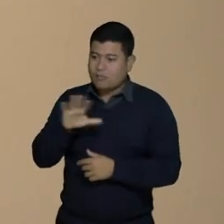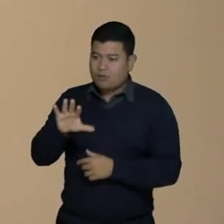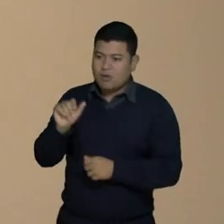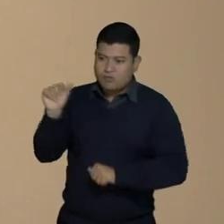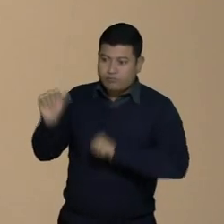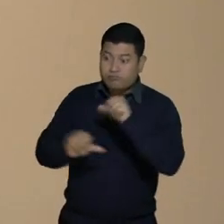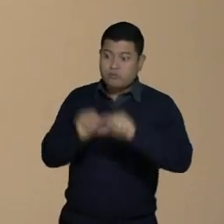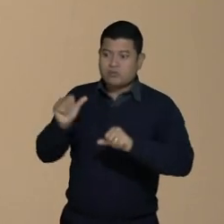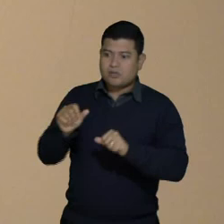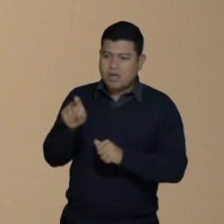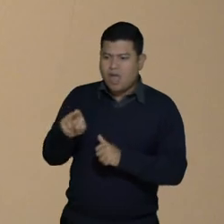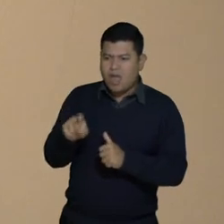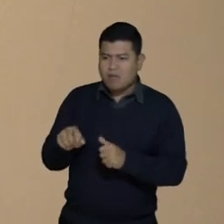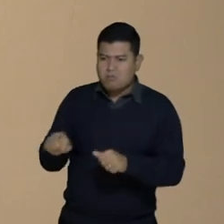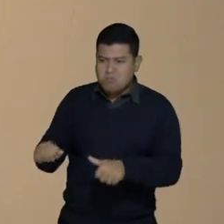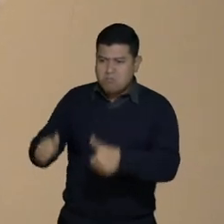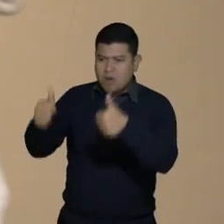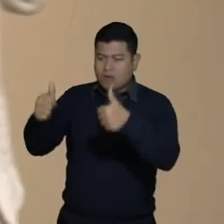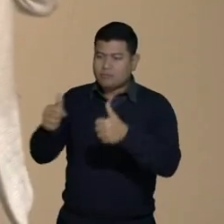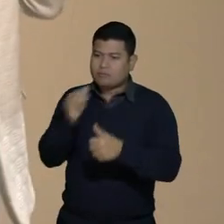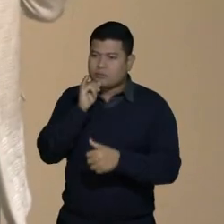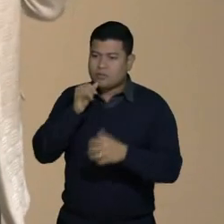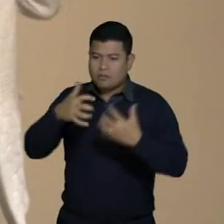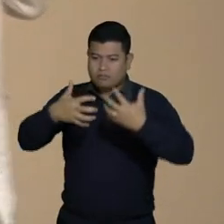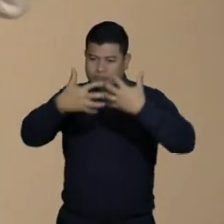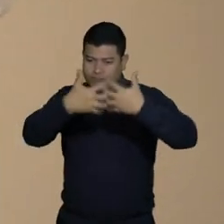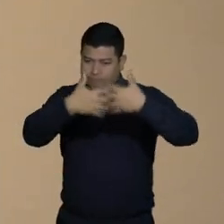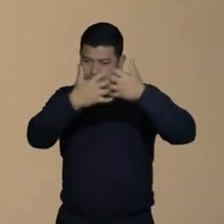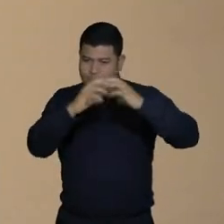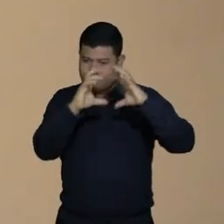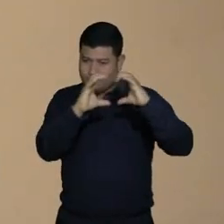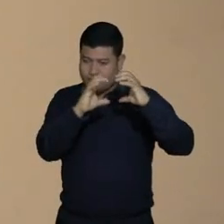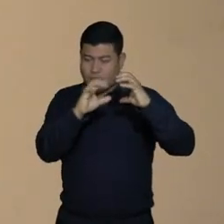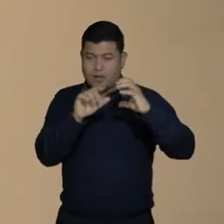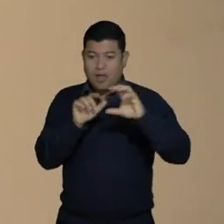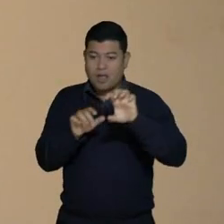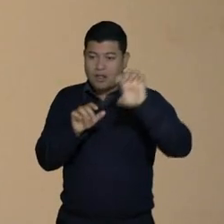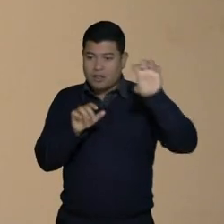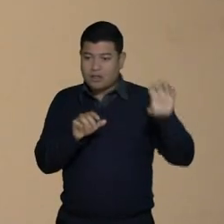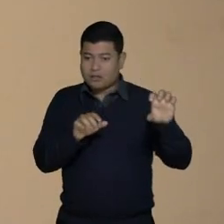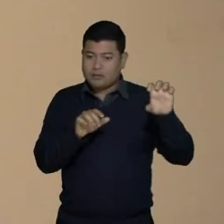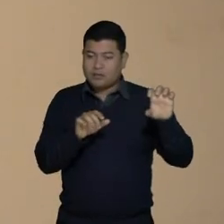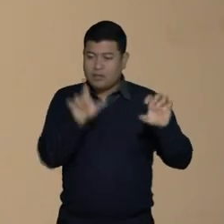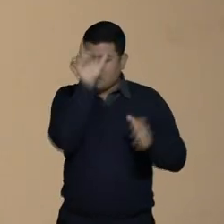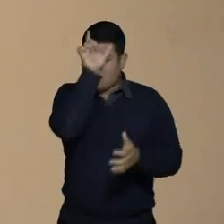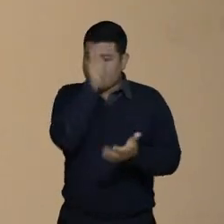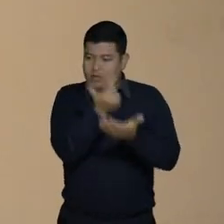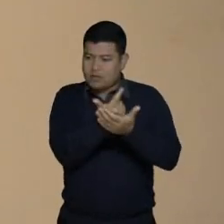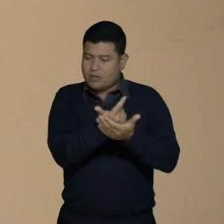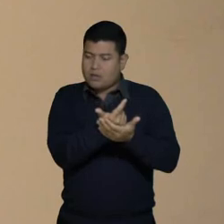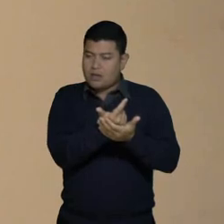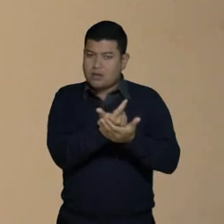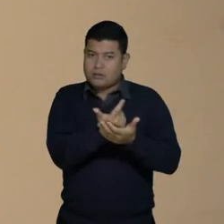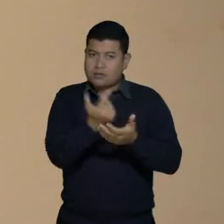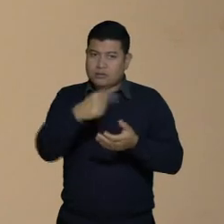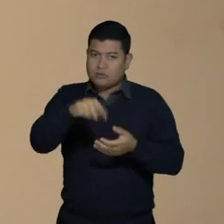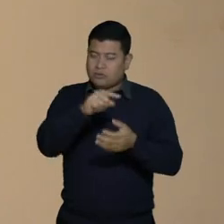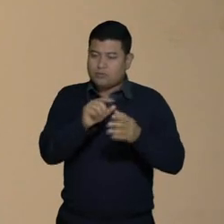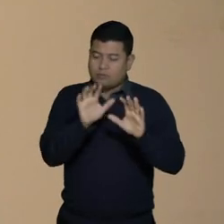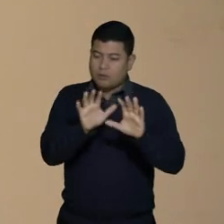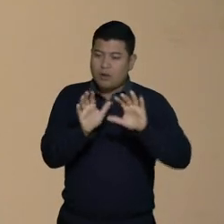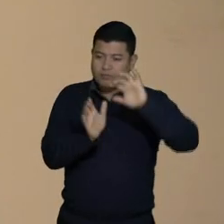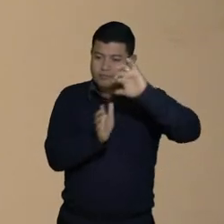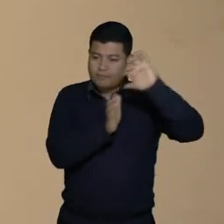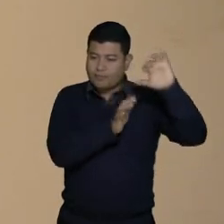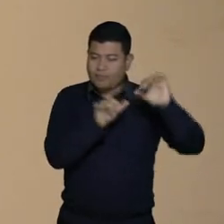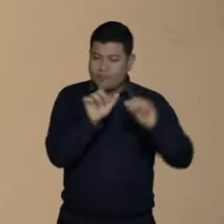tá faltando no hemisfério esquerdo né lá do disléxico a gente vai focar para